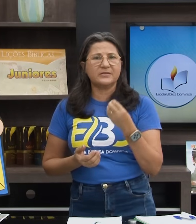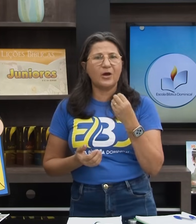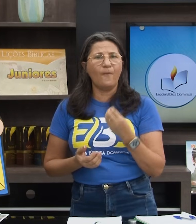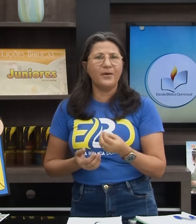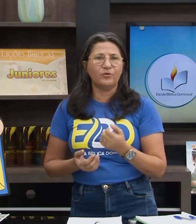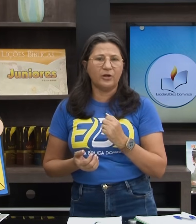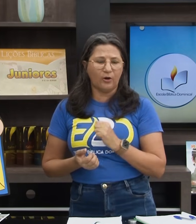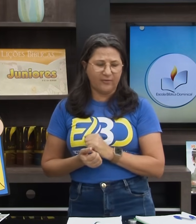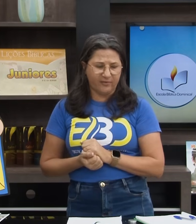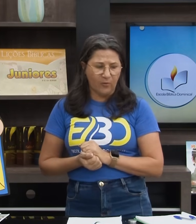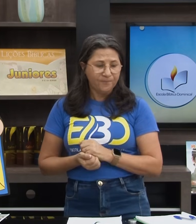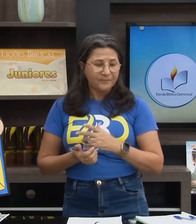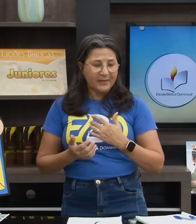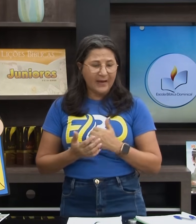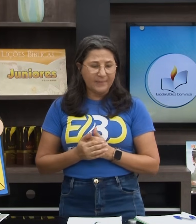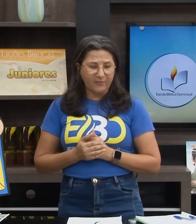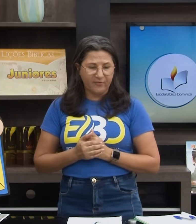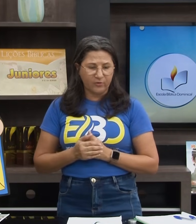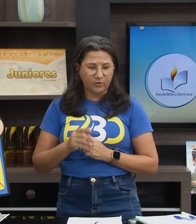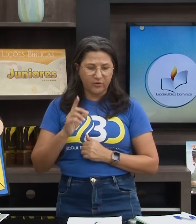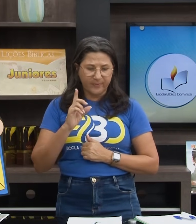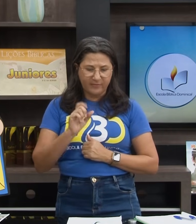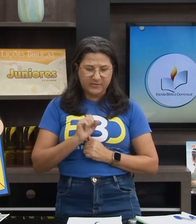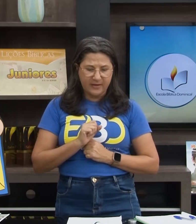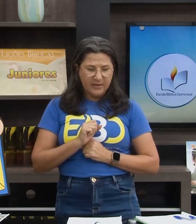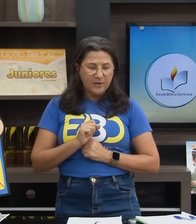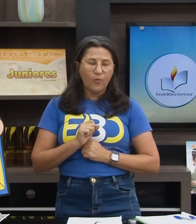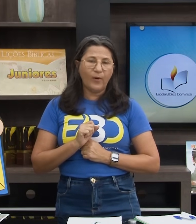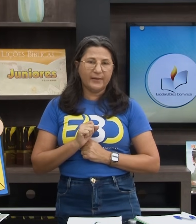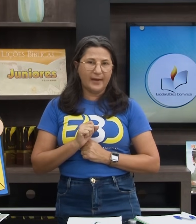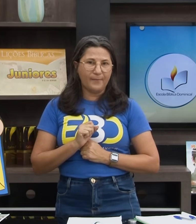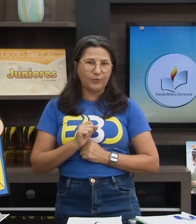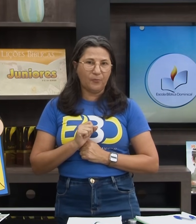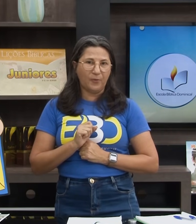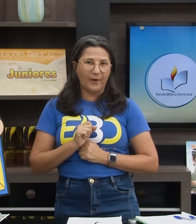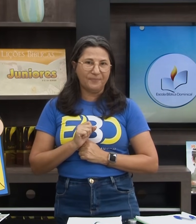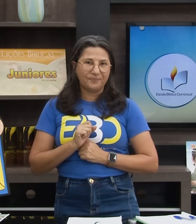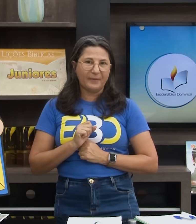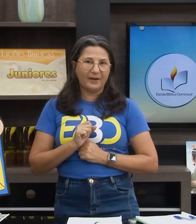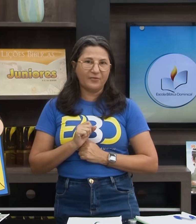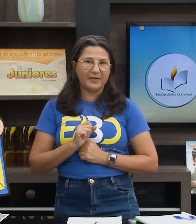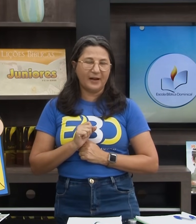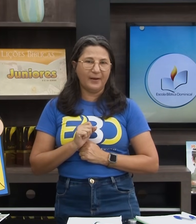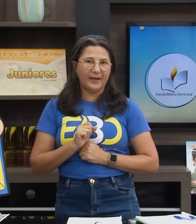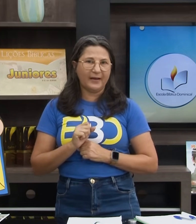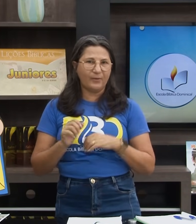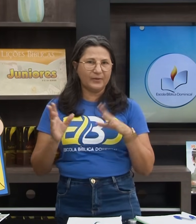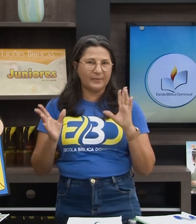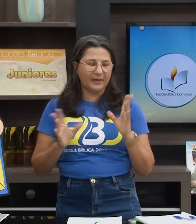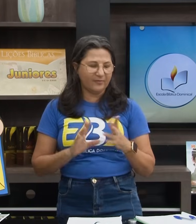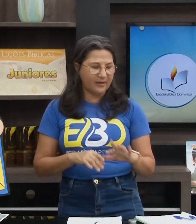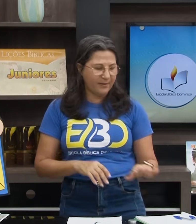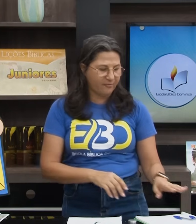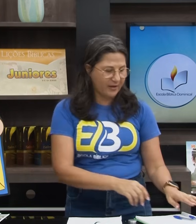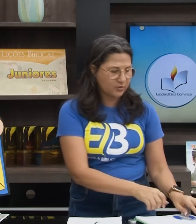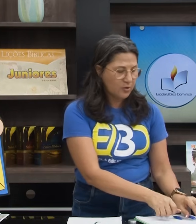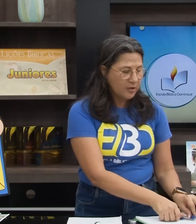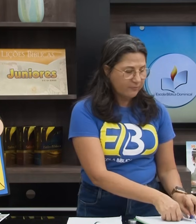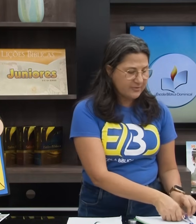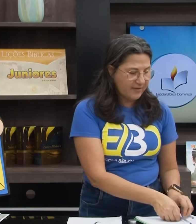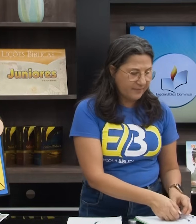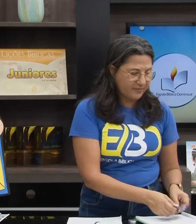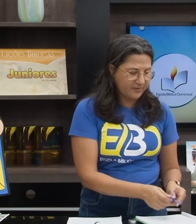importante ser humilde de coração e aí Professor eu trouxe para você uma ideia muito boa para você trabalhar que é uma dinâmicas inha bem